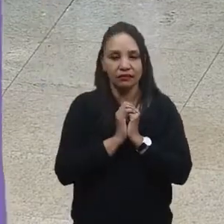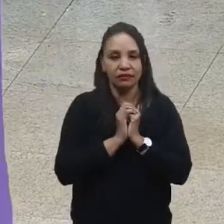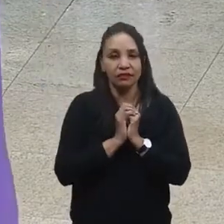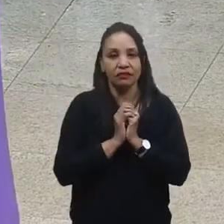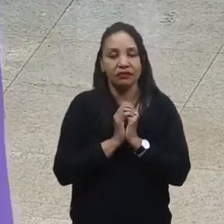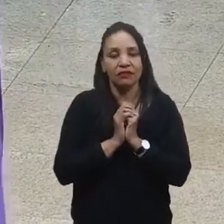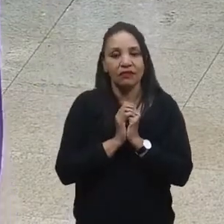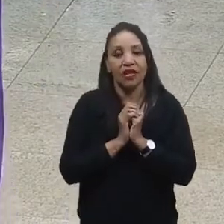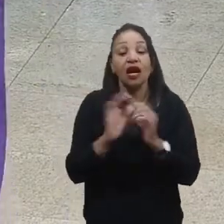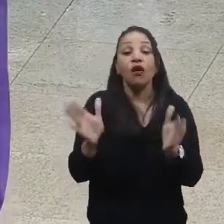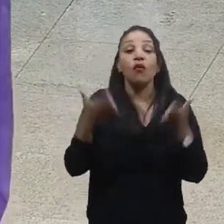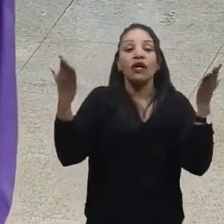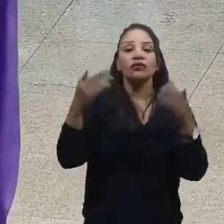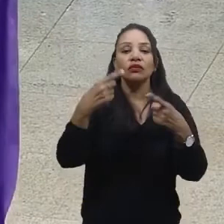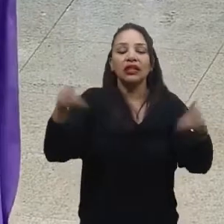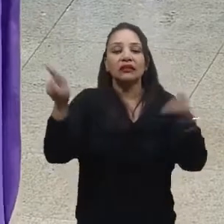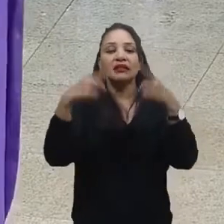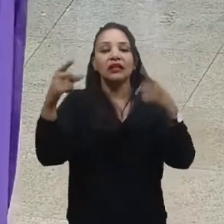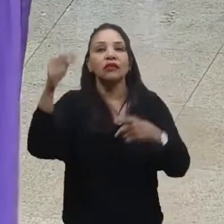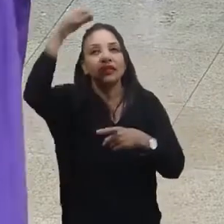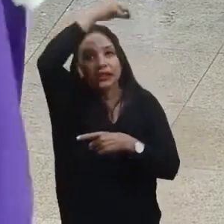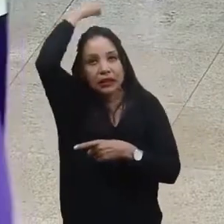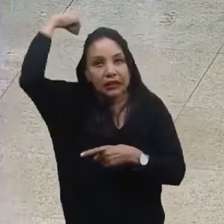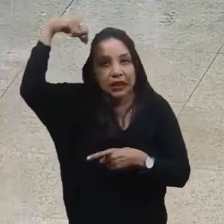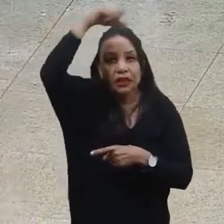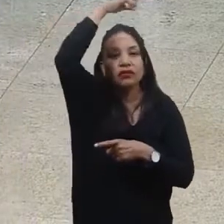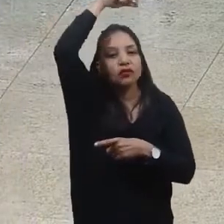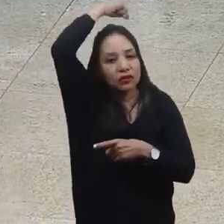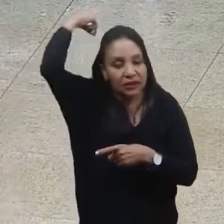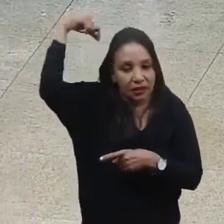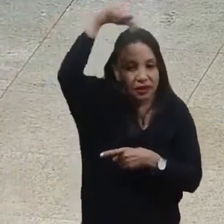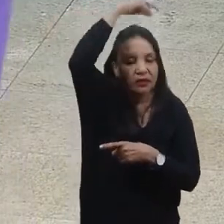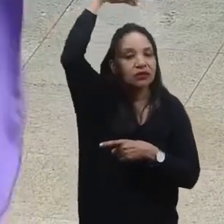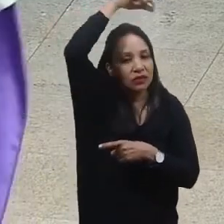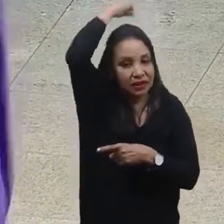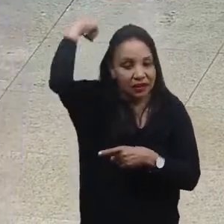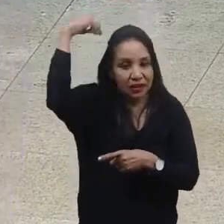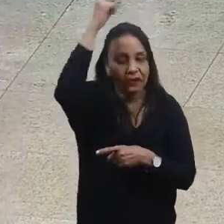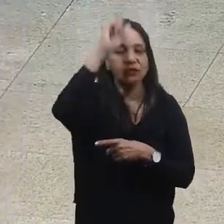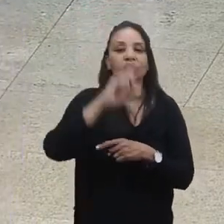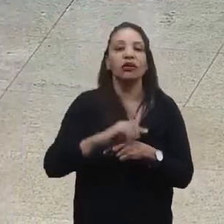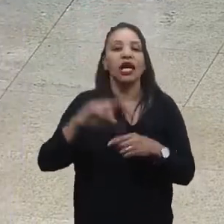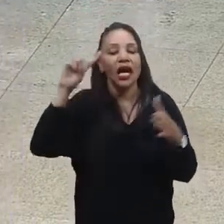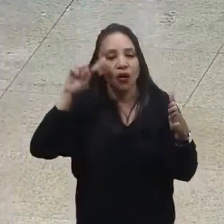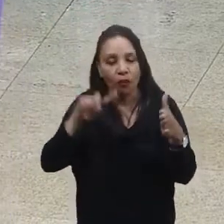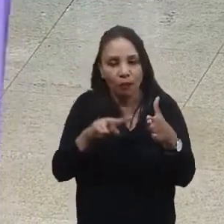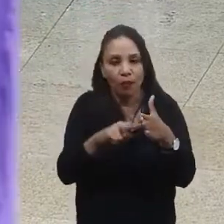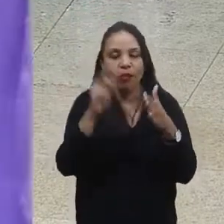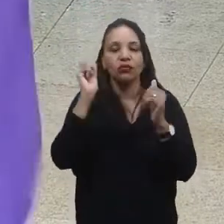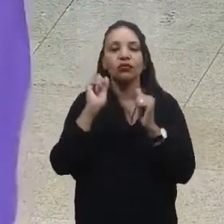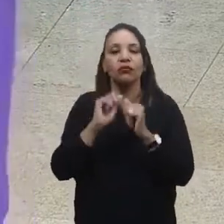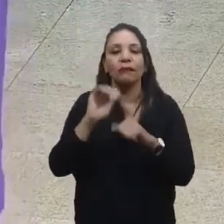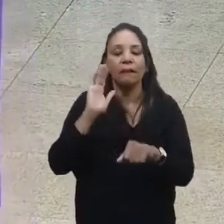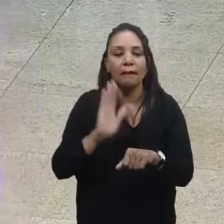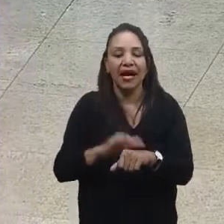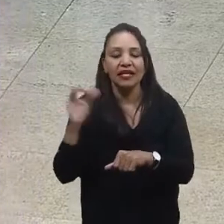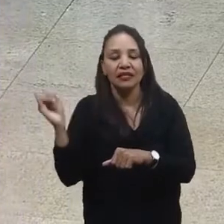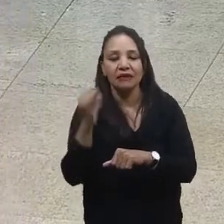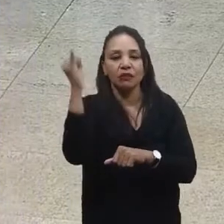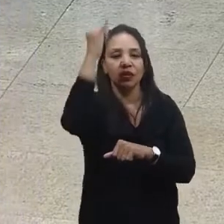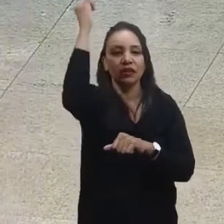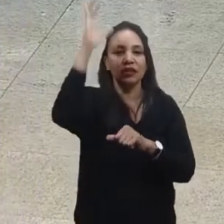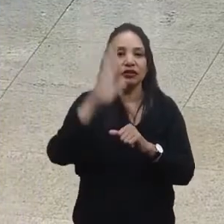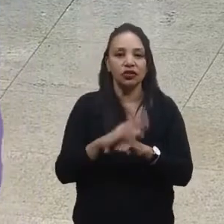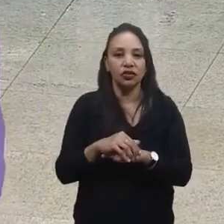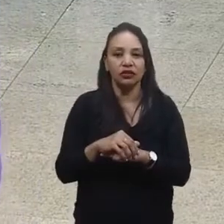canta os Santos Santos Santos se tem um momento que o ponto alto desta a união é no santo